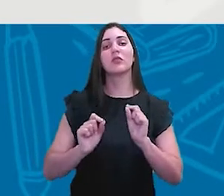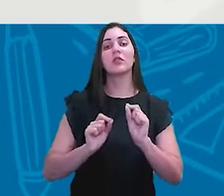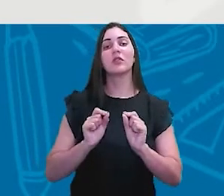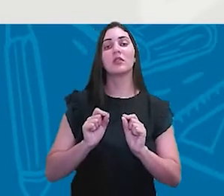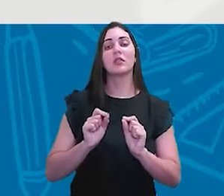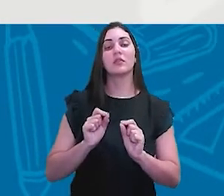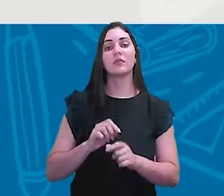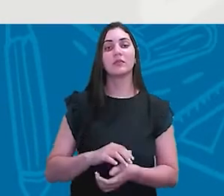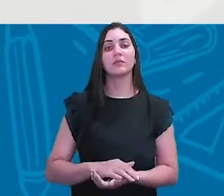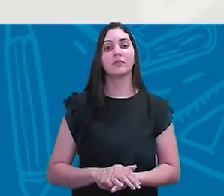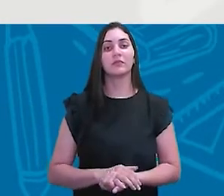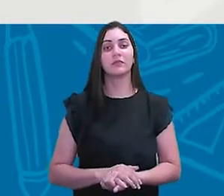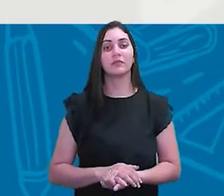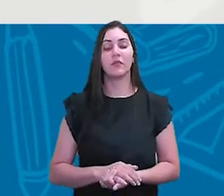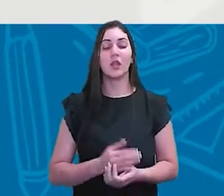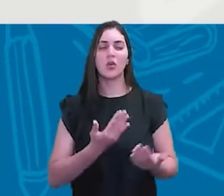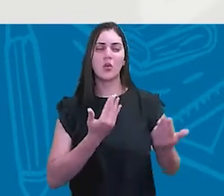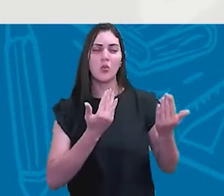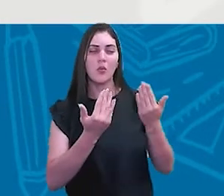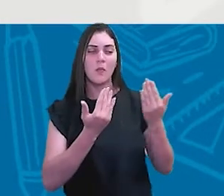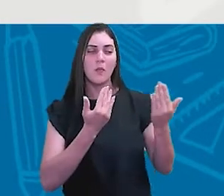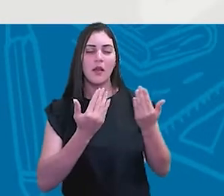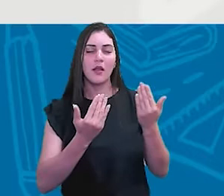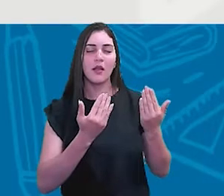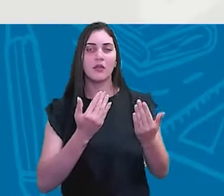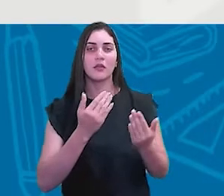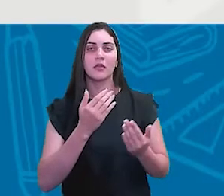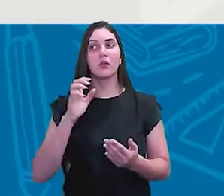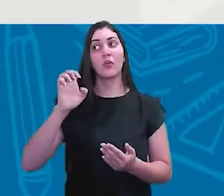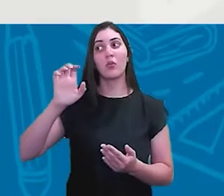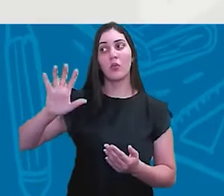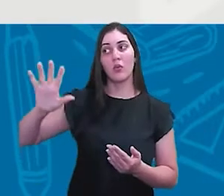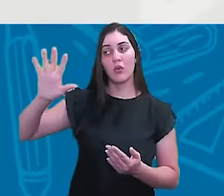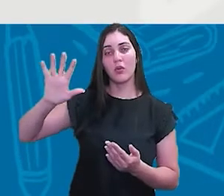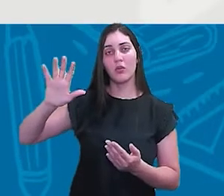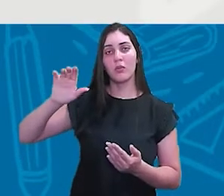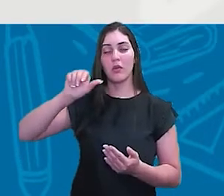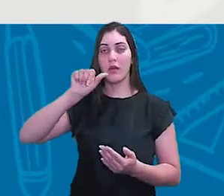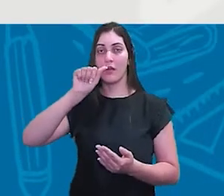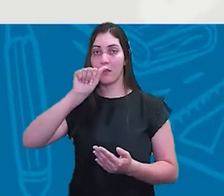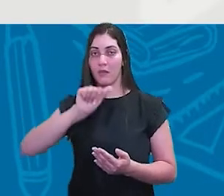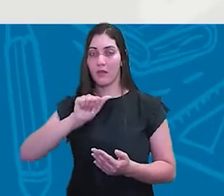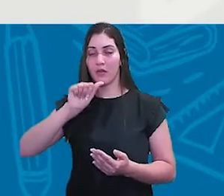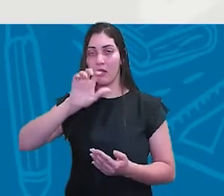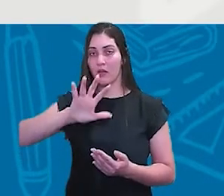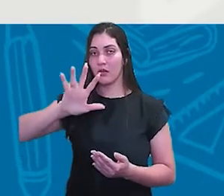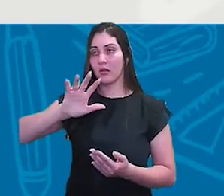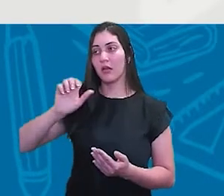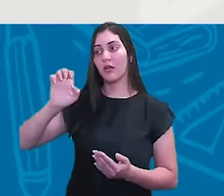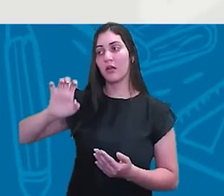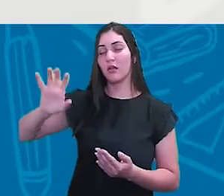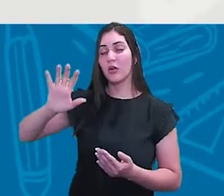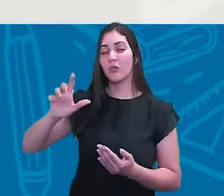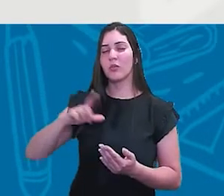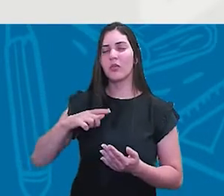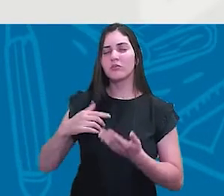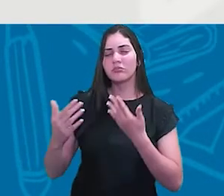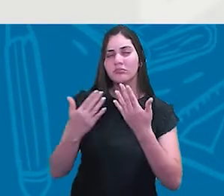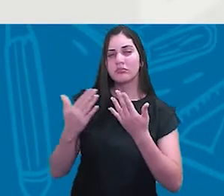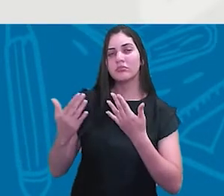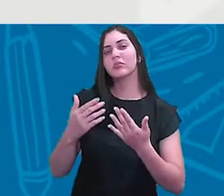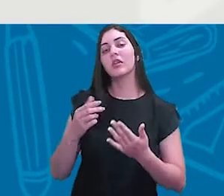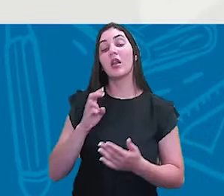ela comparada com a União Europeia, né, ela tem um desenvolvimento de integração ainda muito pequeno, né? Então